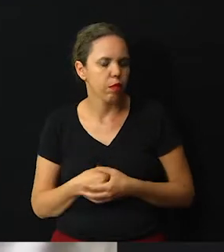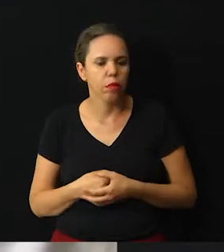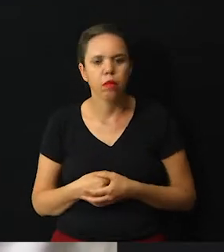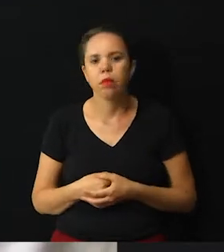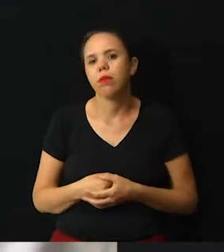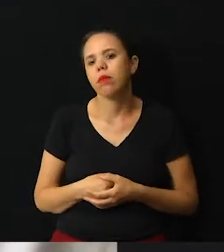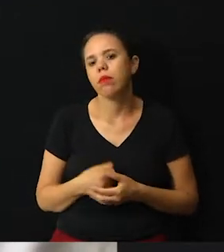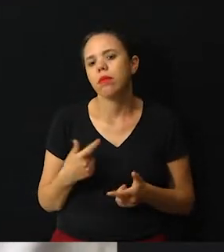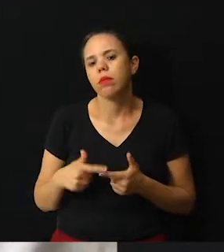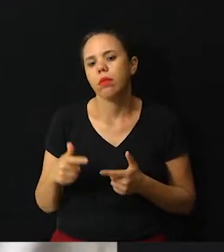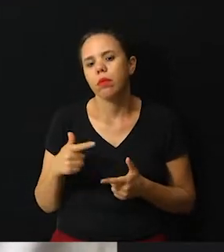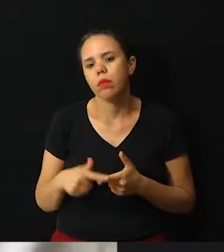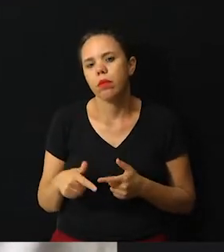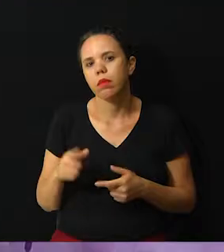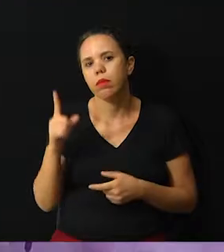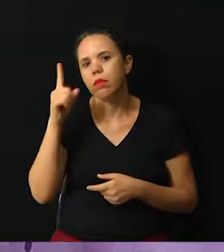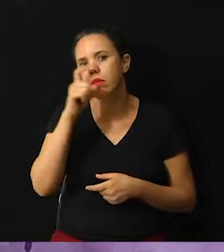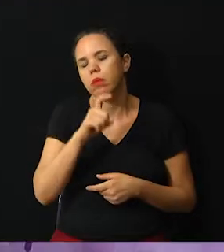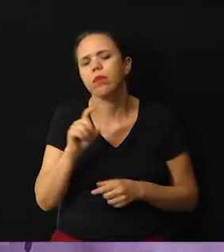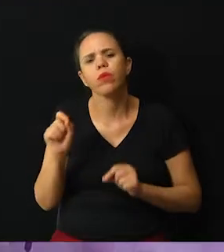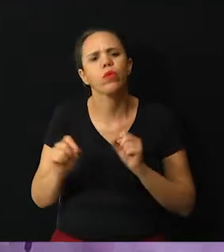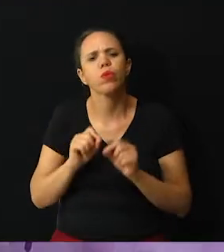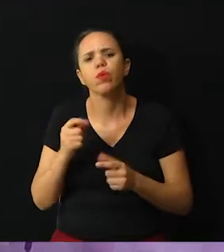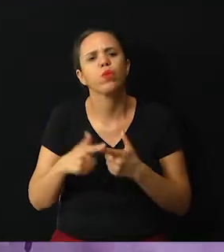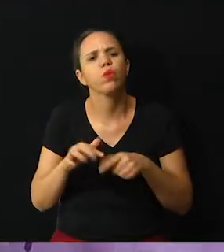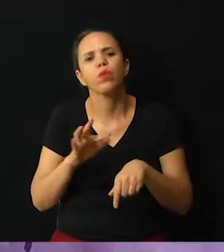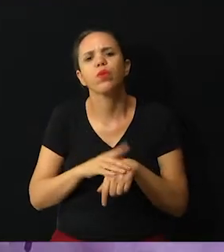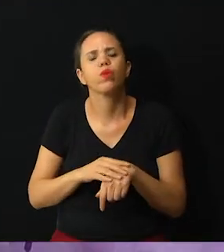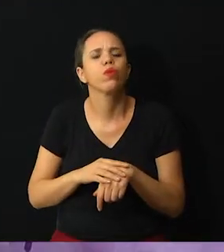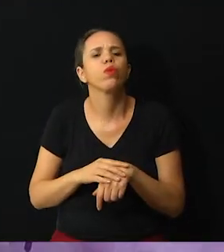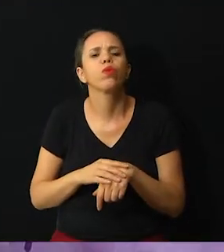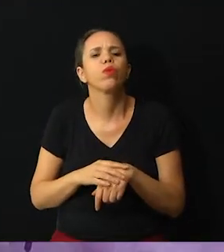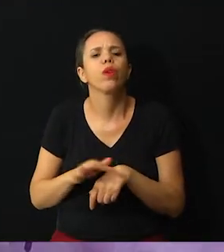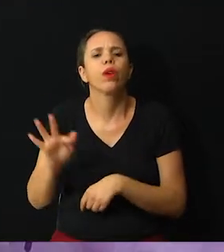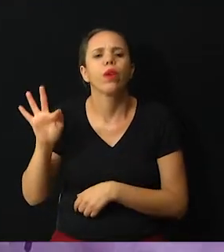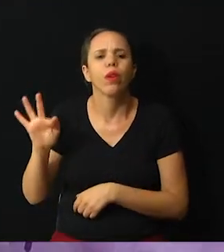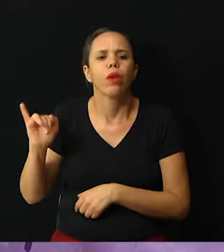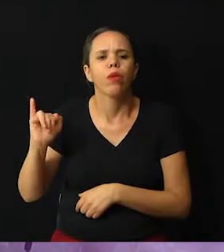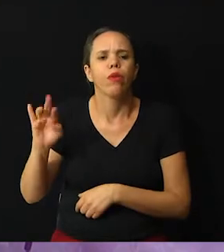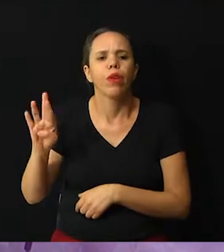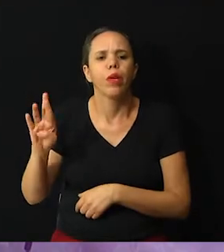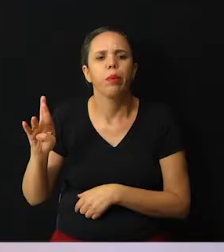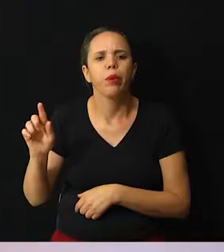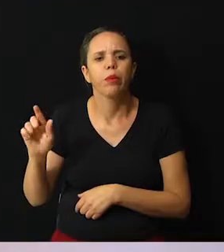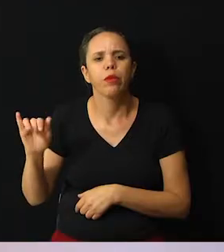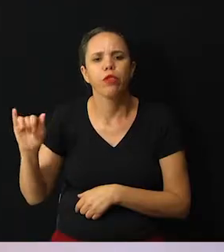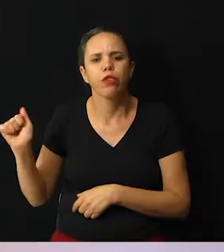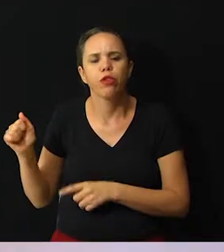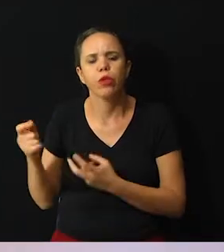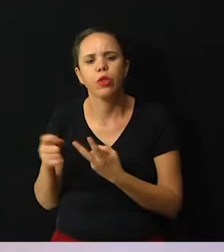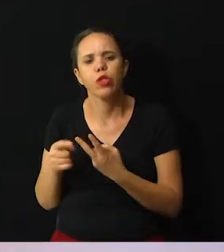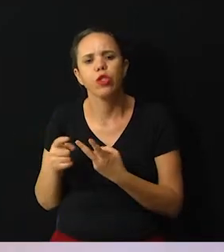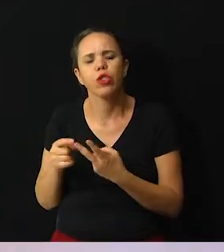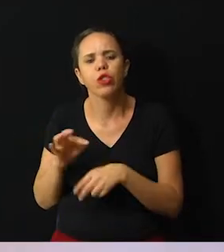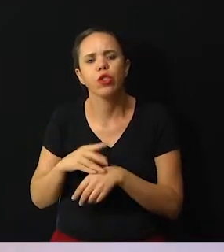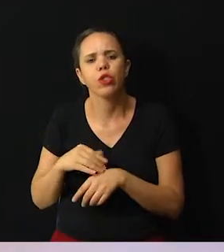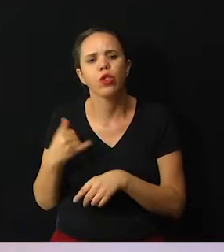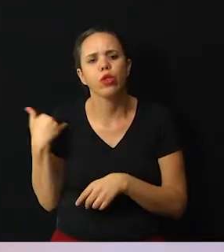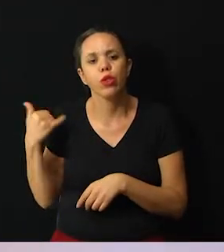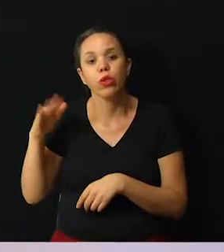também, né? É uma situação extremamente delicada. E o que causa a fibromialgia, doutor? É com o avançar da idade